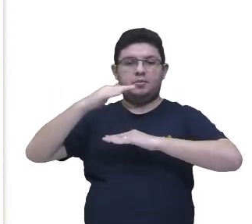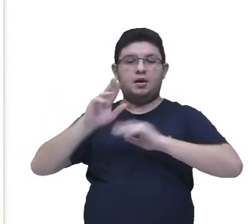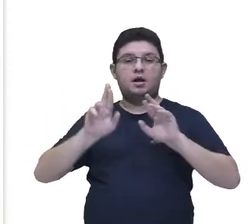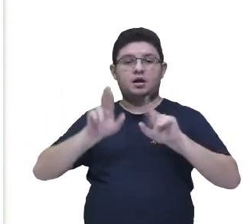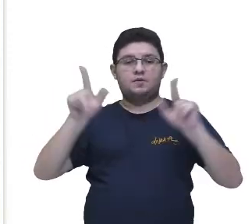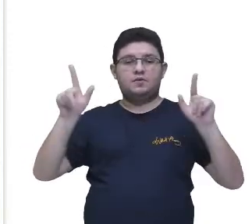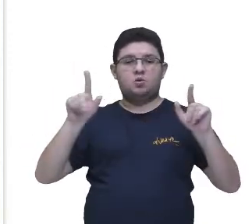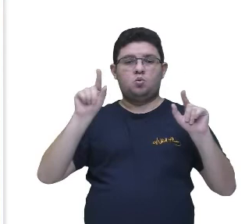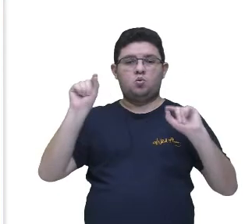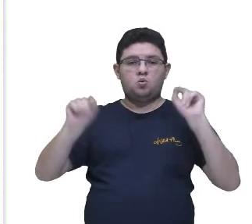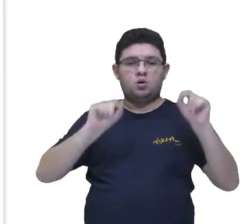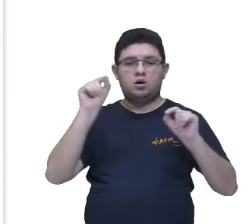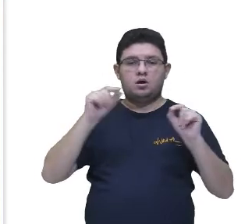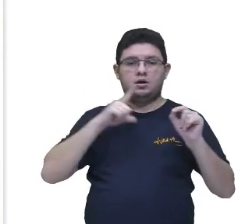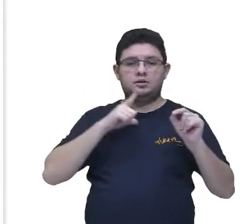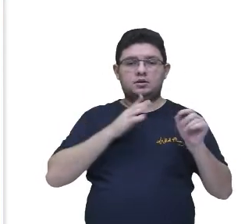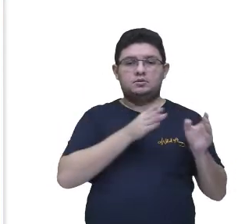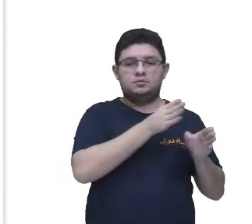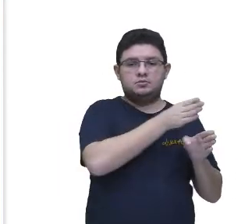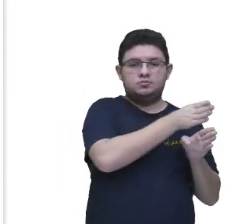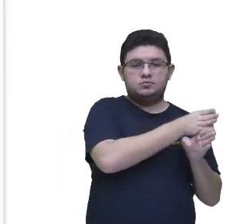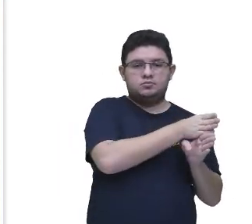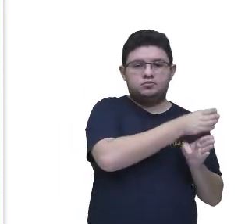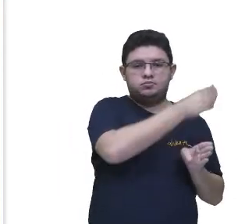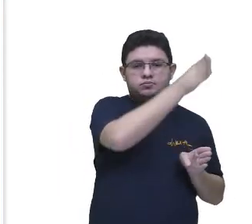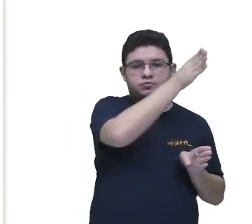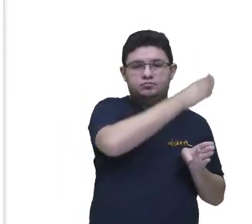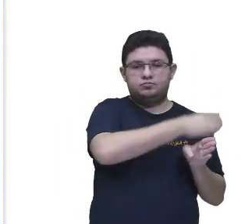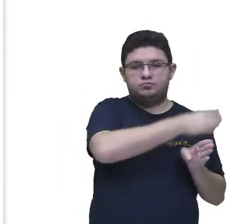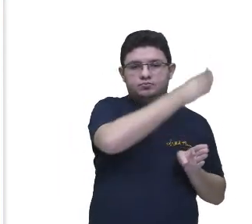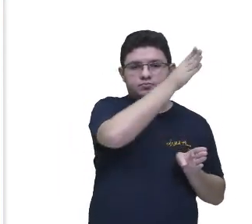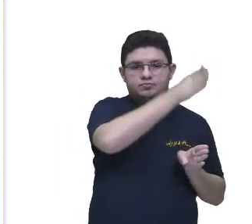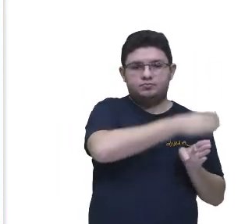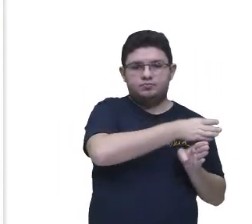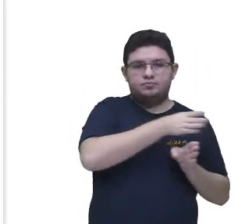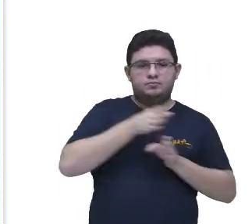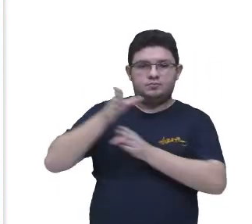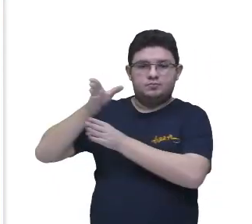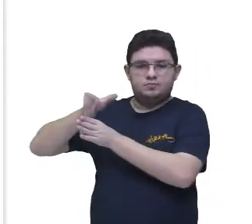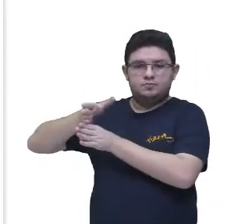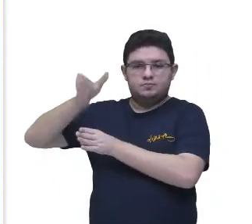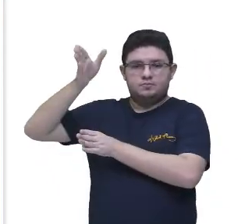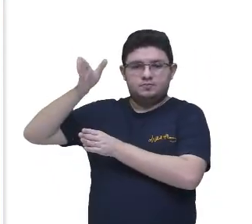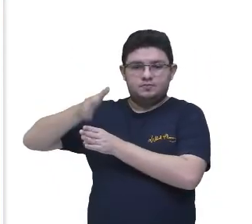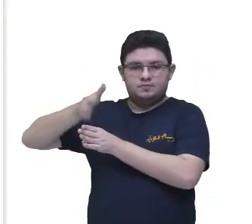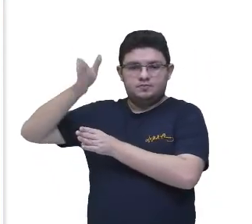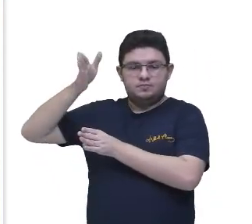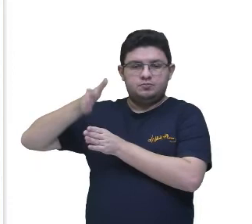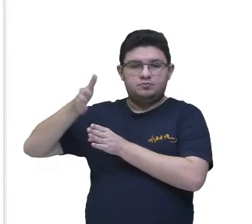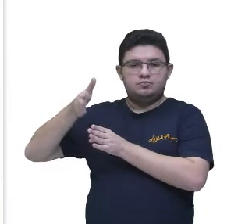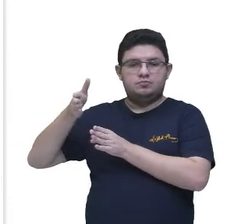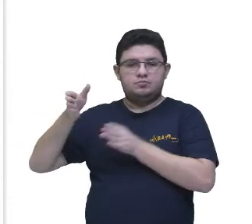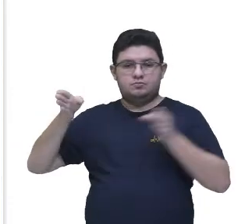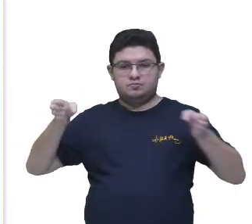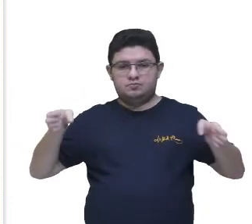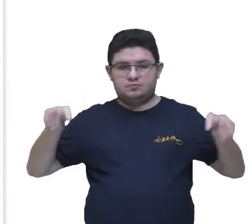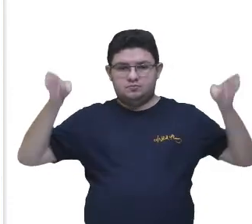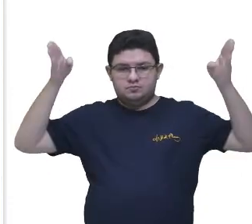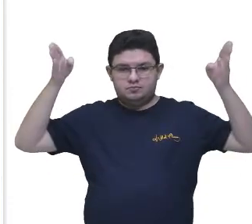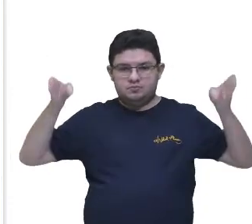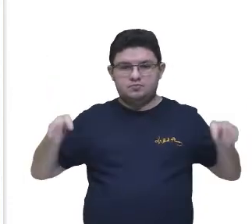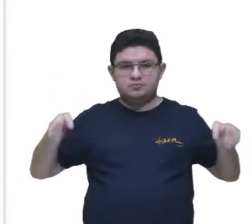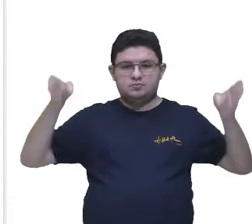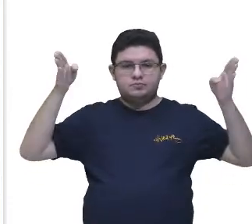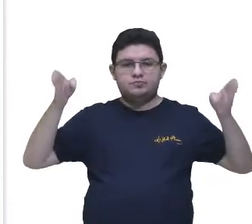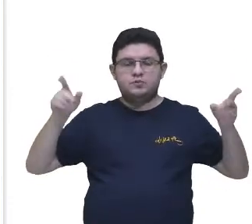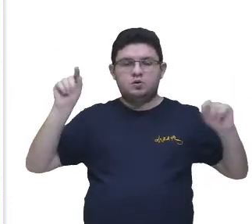essa estrutura aqui, ó, essa estrutura número 6, ela vai servir para poder os gases, como o metano,